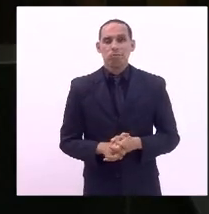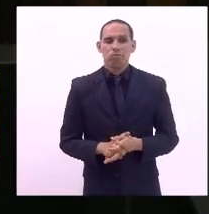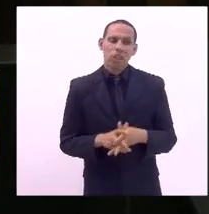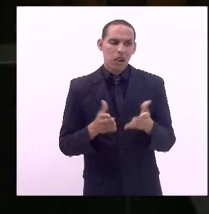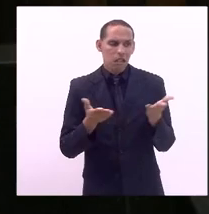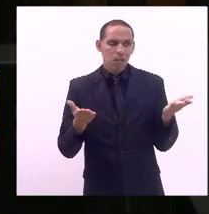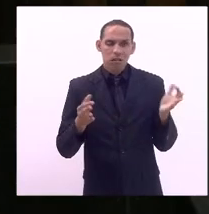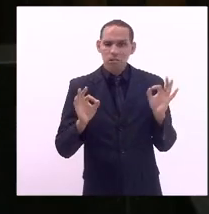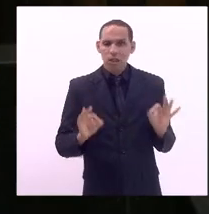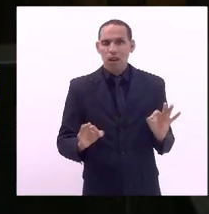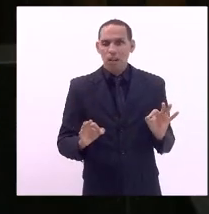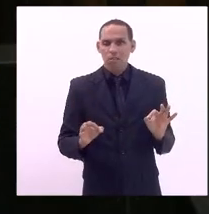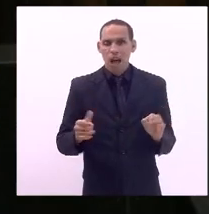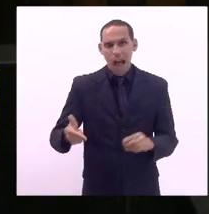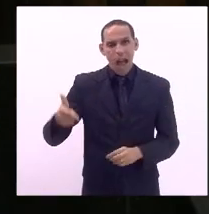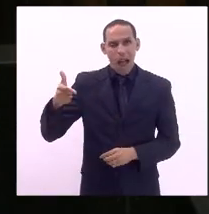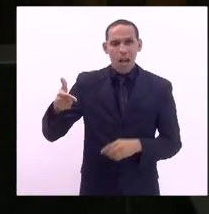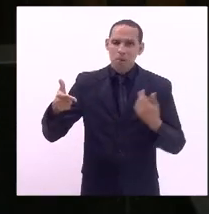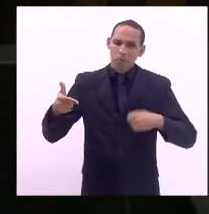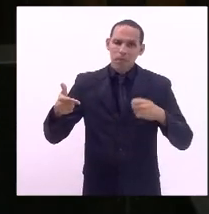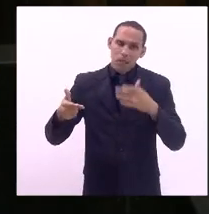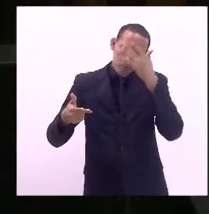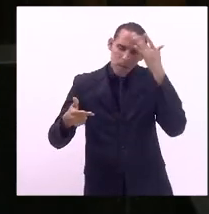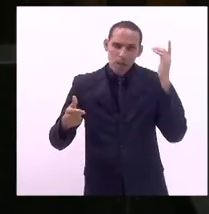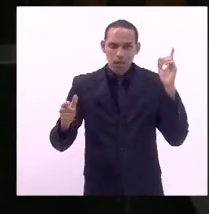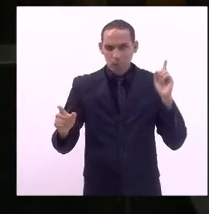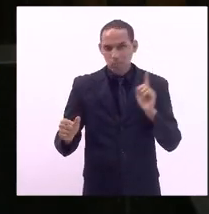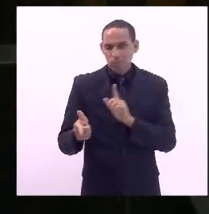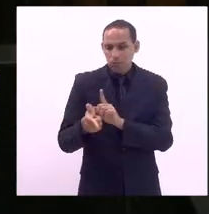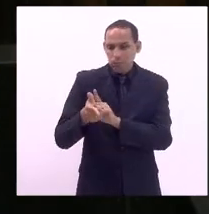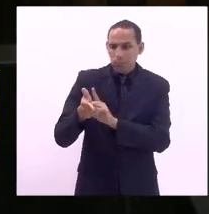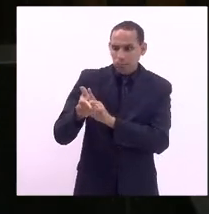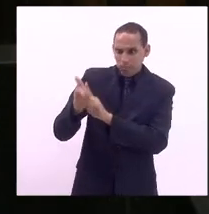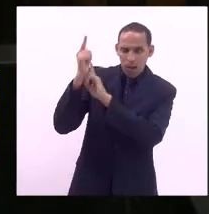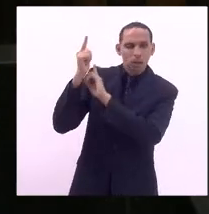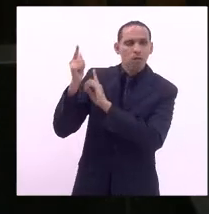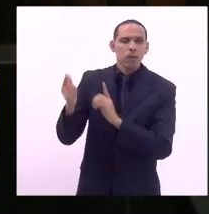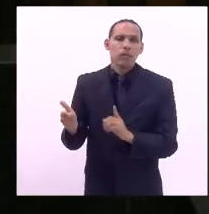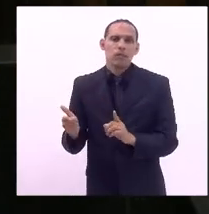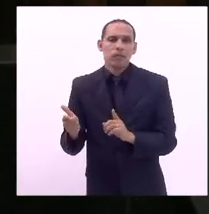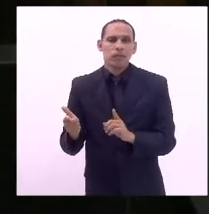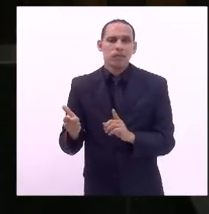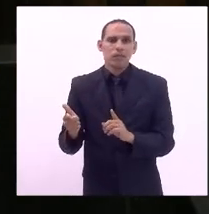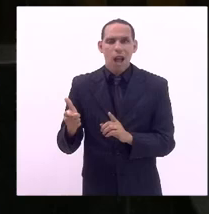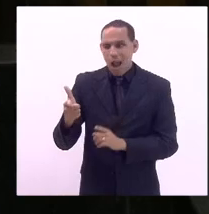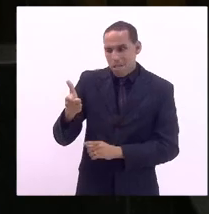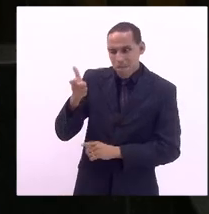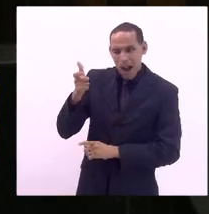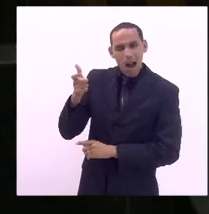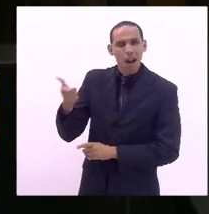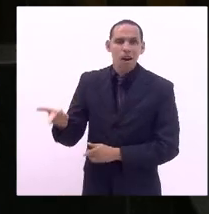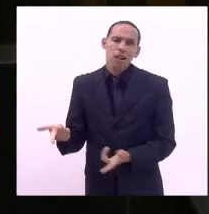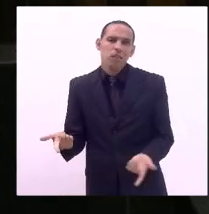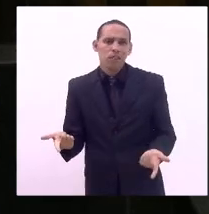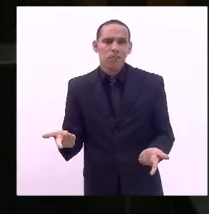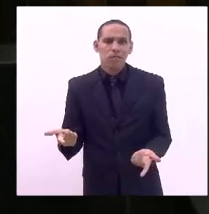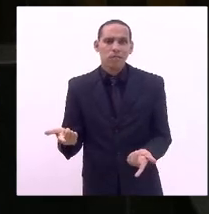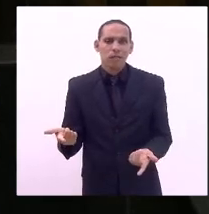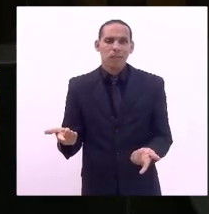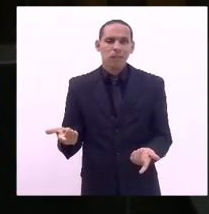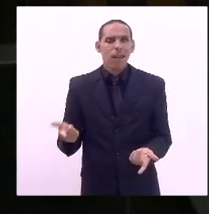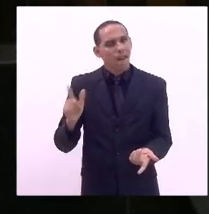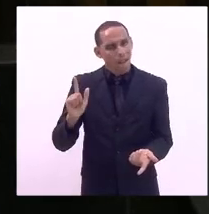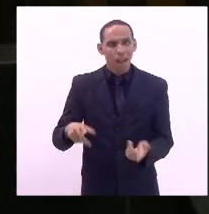eles têm razão de que, para uma arma matar alguém, tem que ter uma pessoa por trás dessa arma, tem que ter uma pessoa acionando essa arma. A arma é